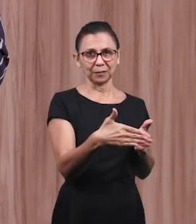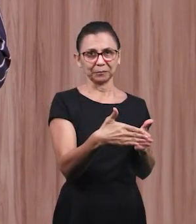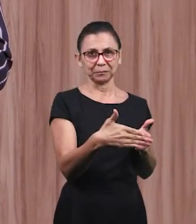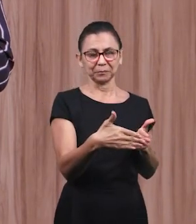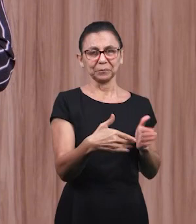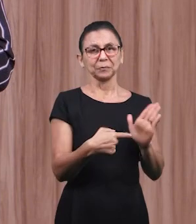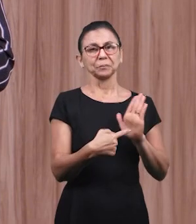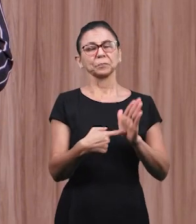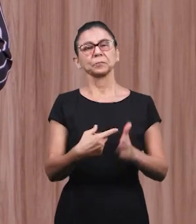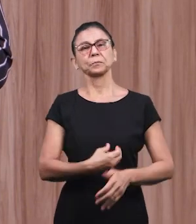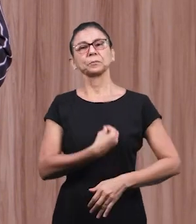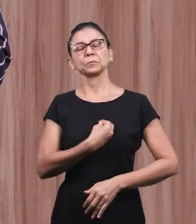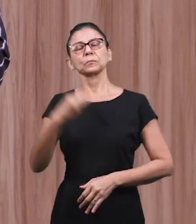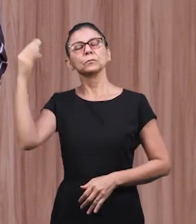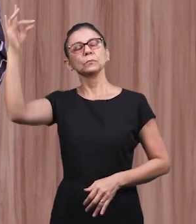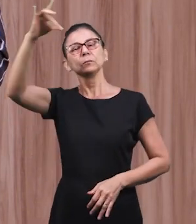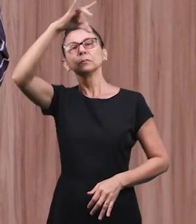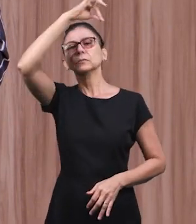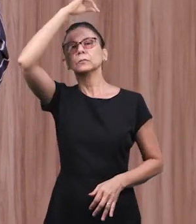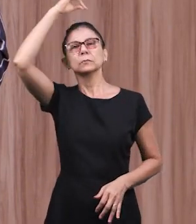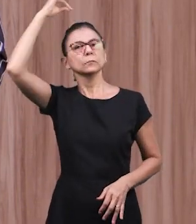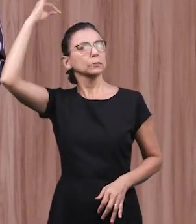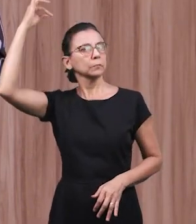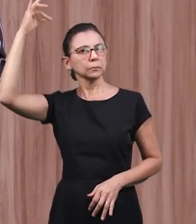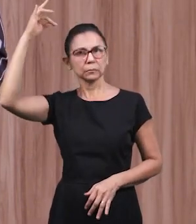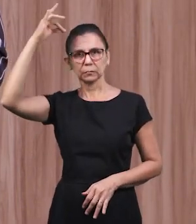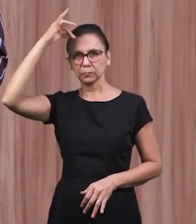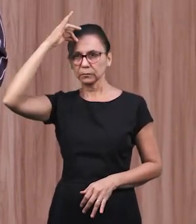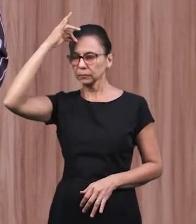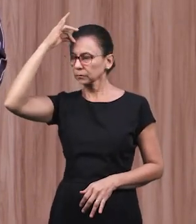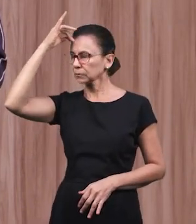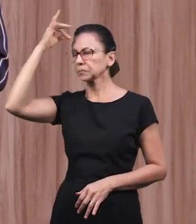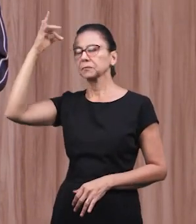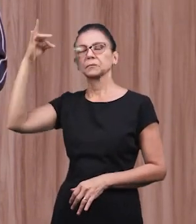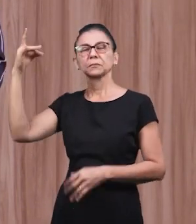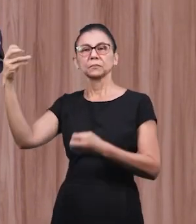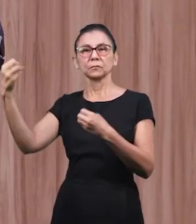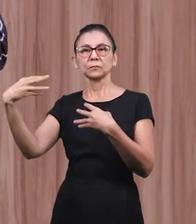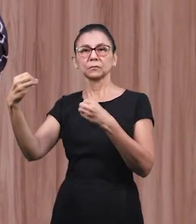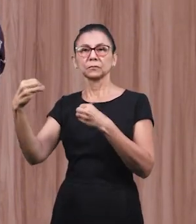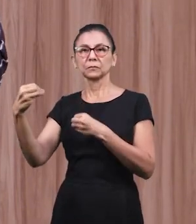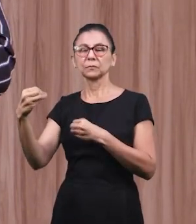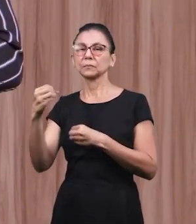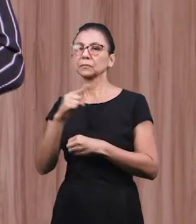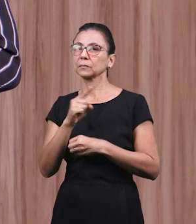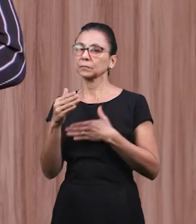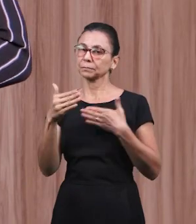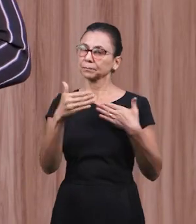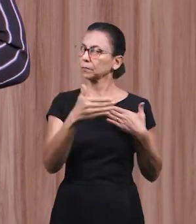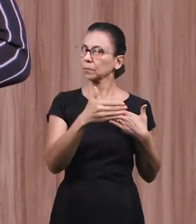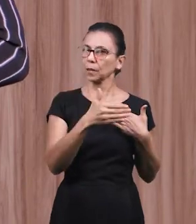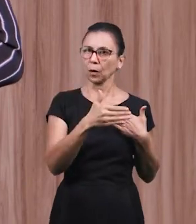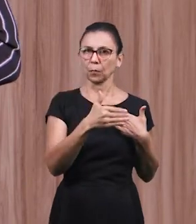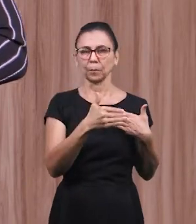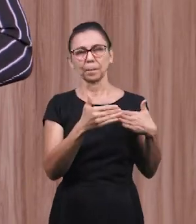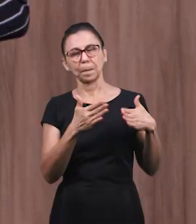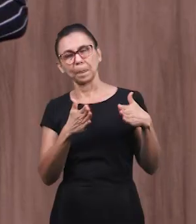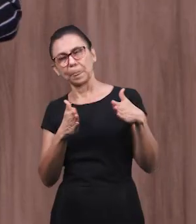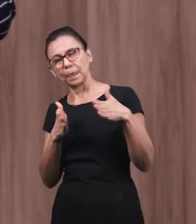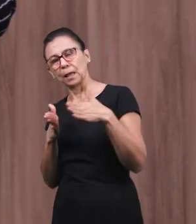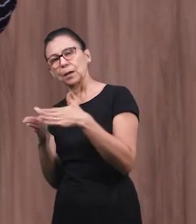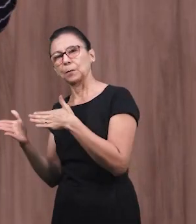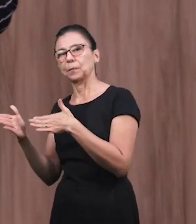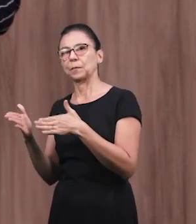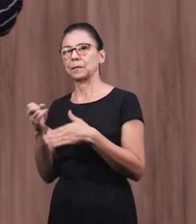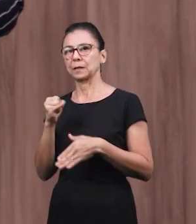presença do Espírito Santo que nos constrange a não nos desviar nessa caminhada quando somos orientados desde a infância.